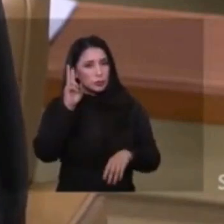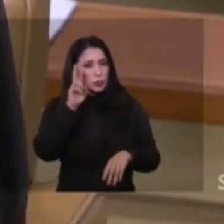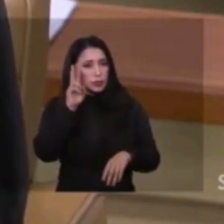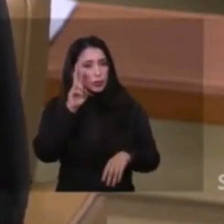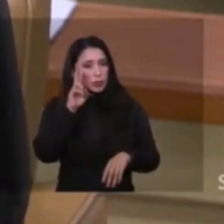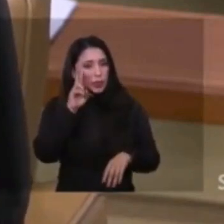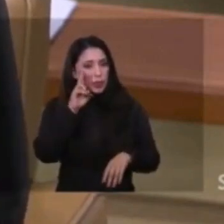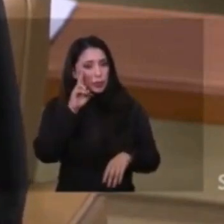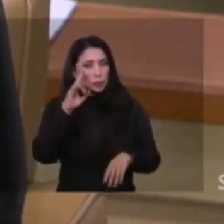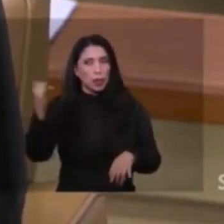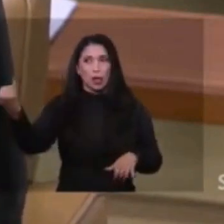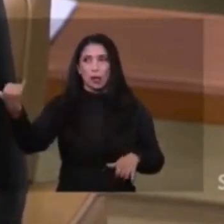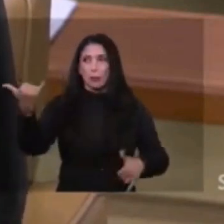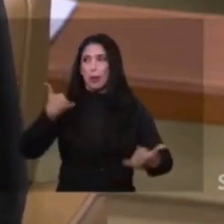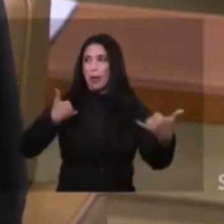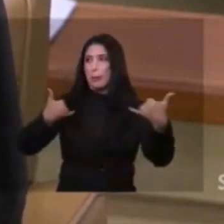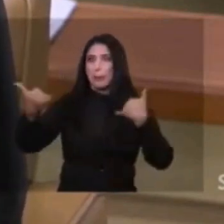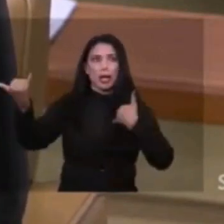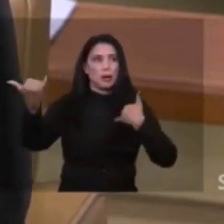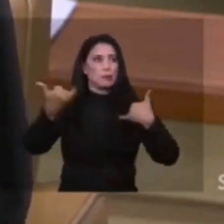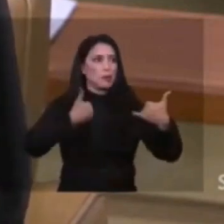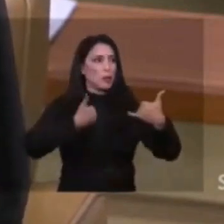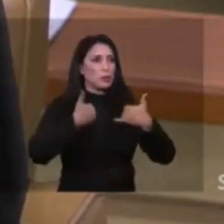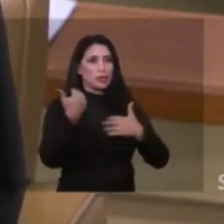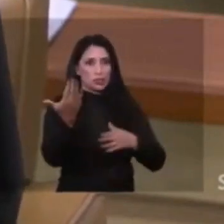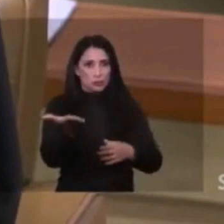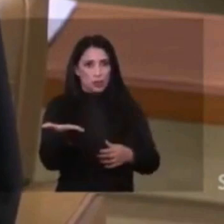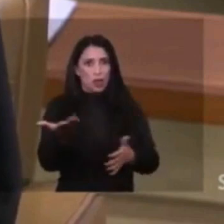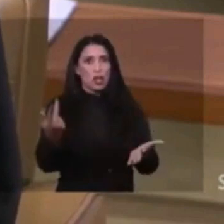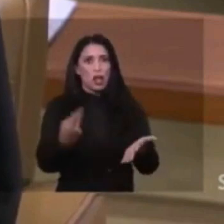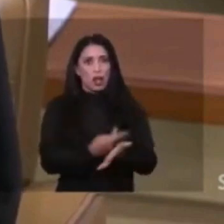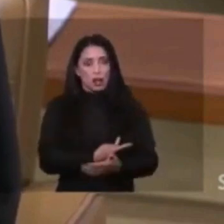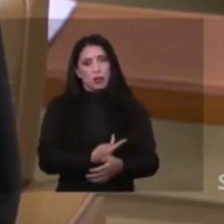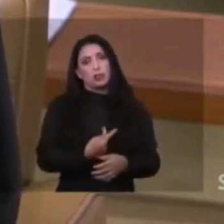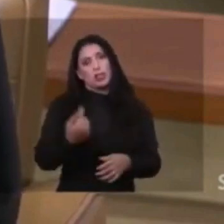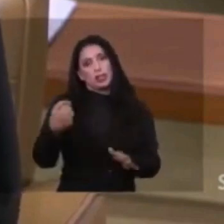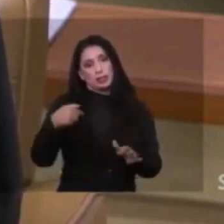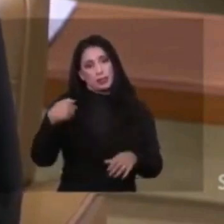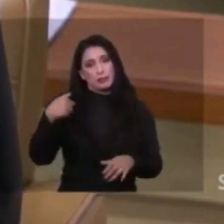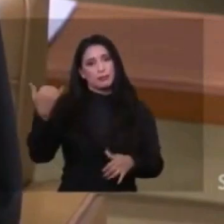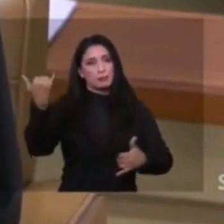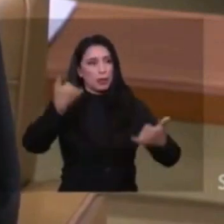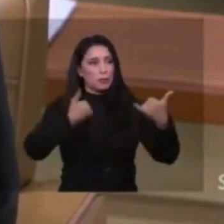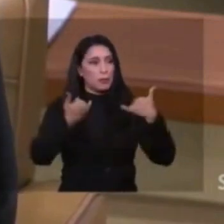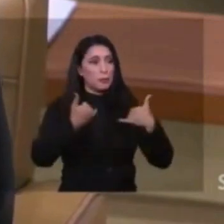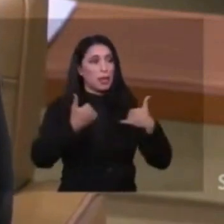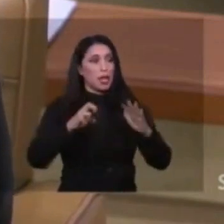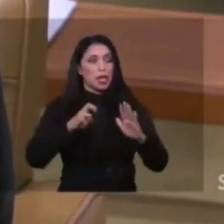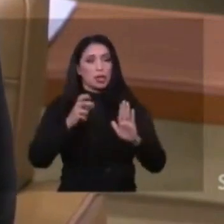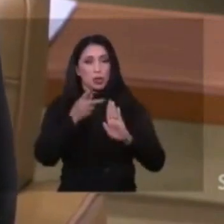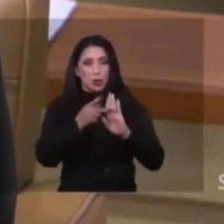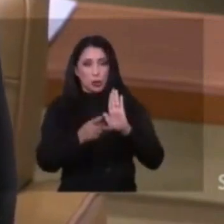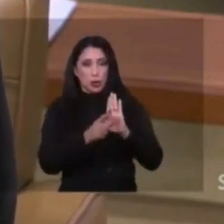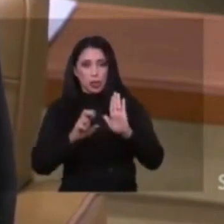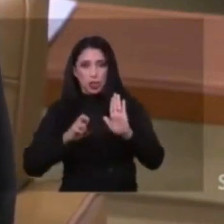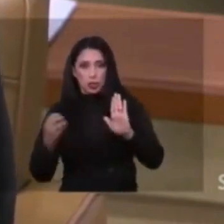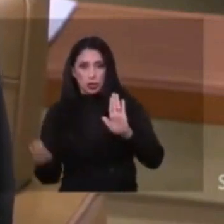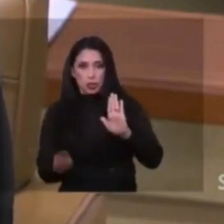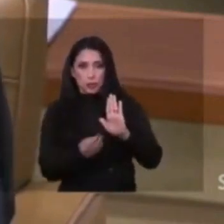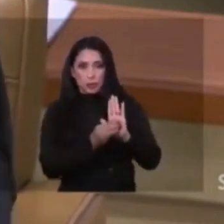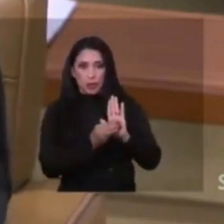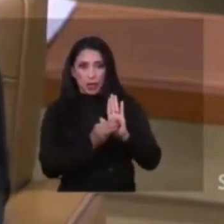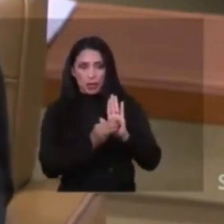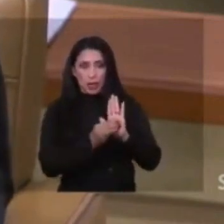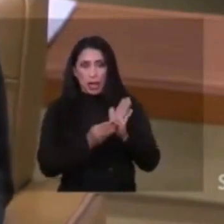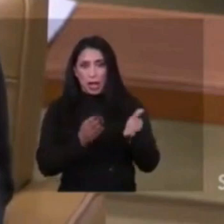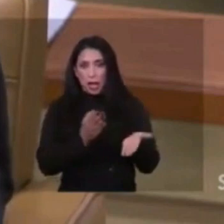recados da rua chegam a todos nós, dando conta de que o projeto de emenda aprovado é mal menor,